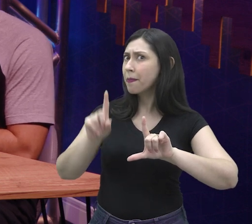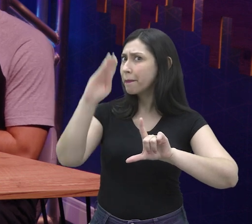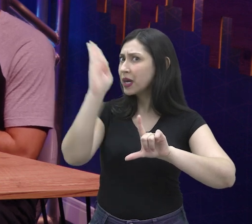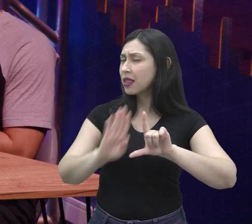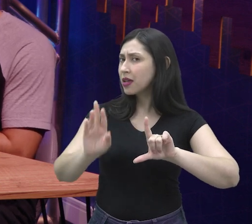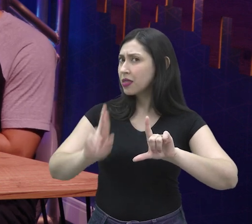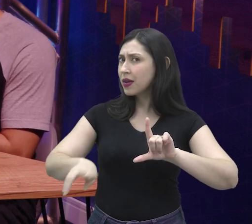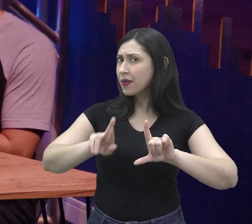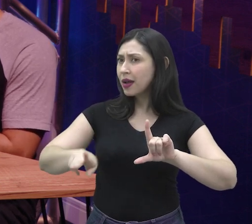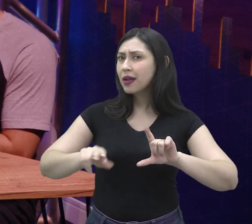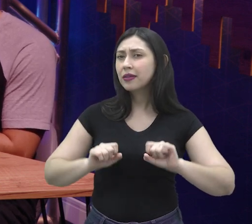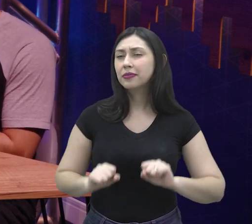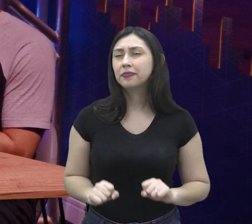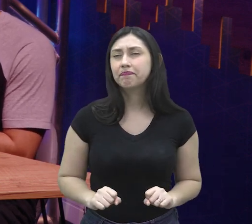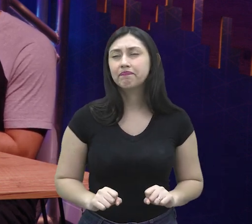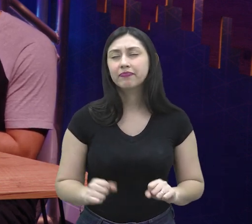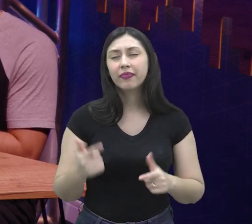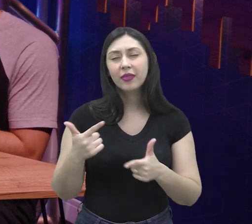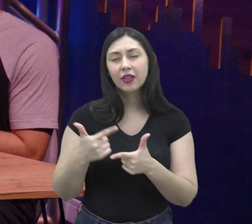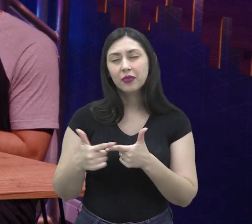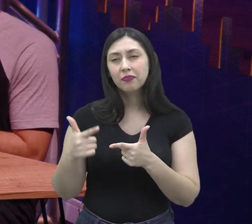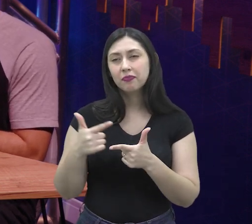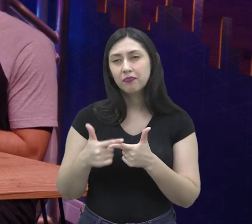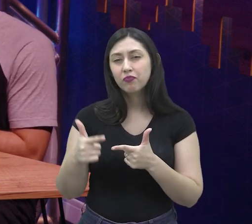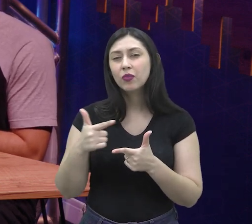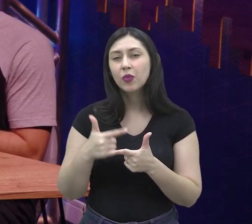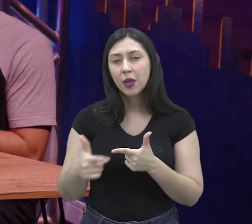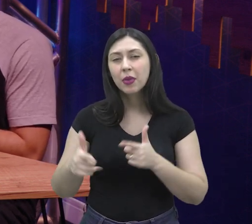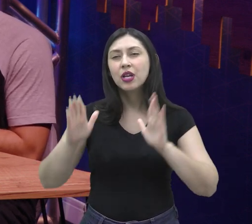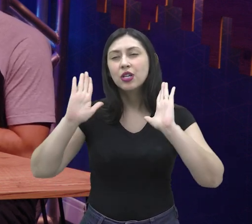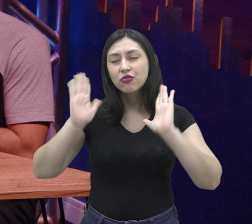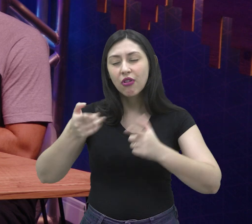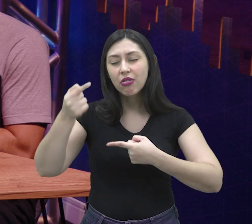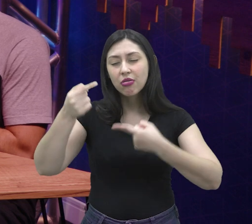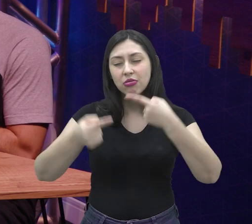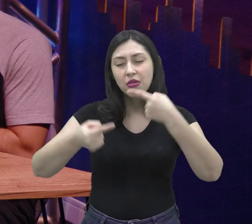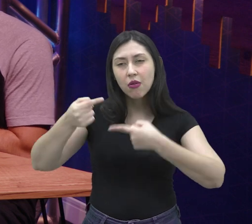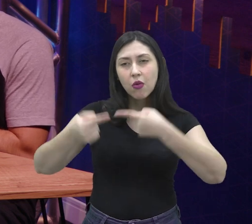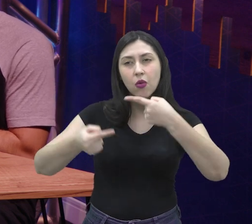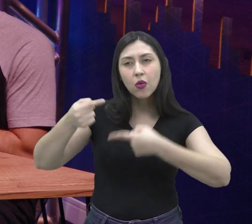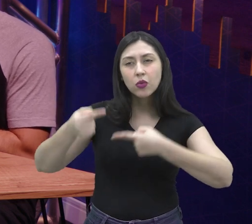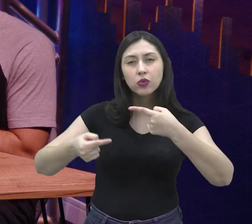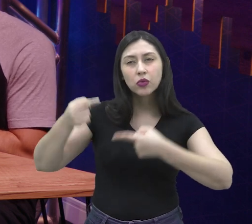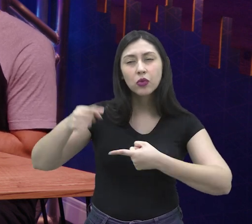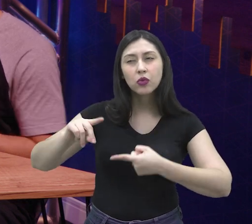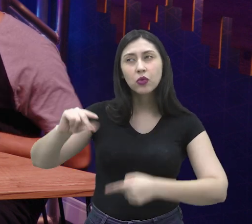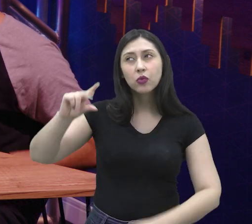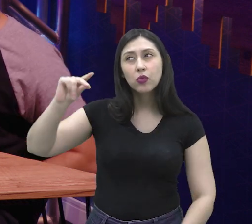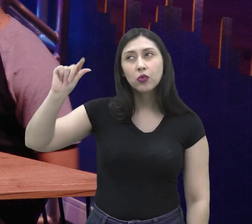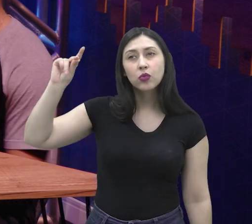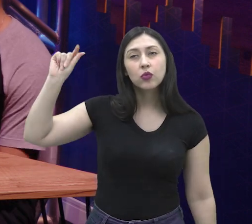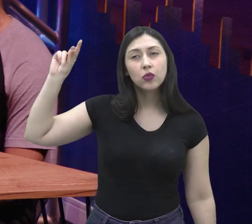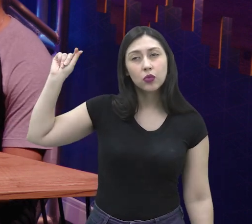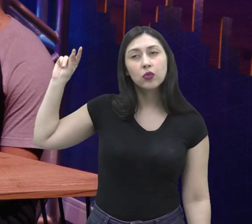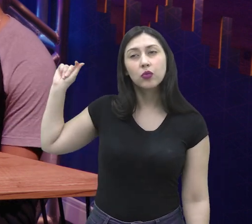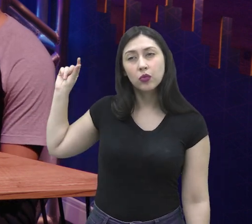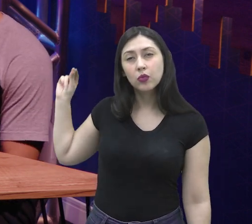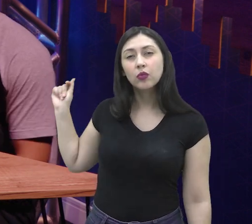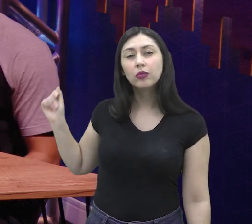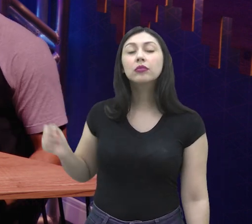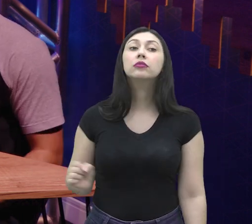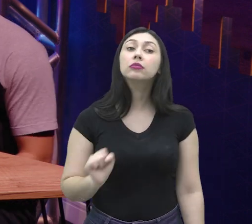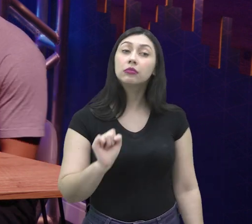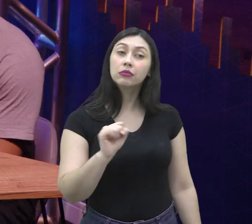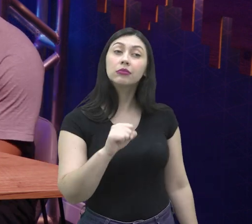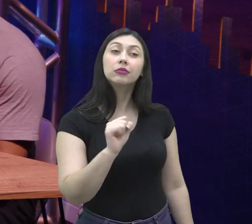brasileiro. É um problema que a gente tem se discutido, né, há um bom tempo. Né? Perfeito.